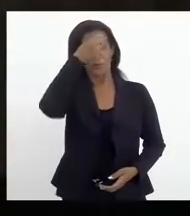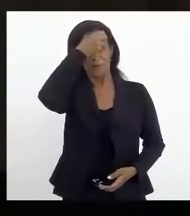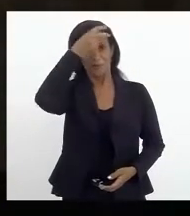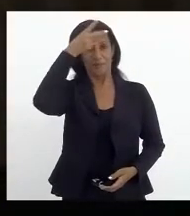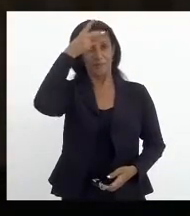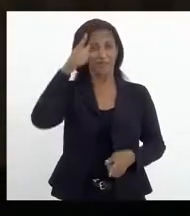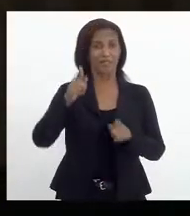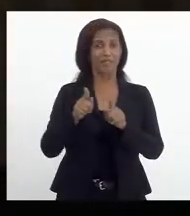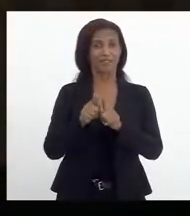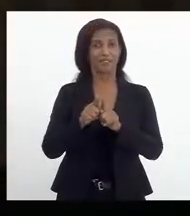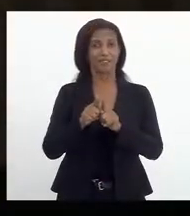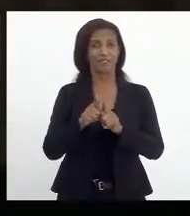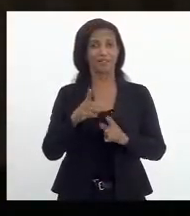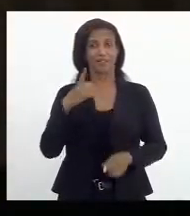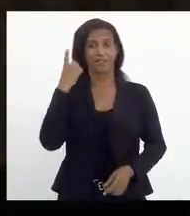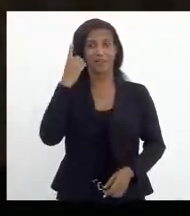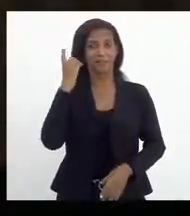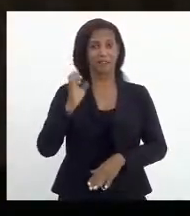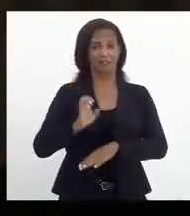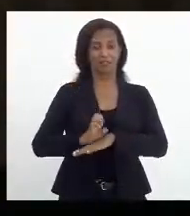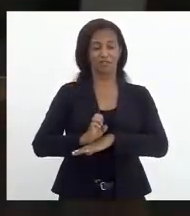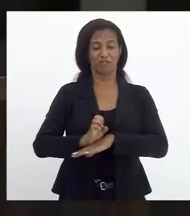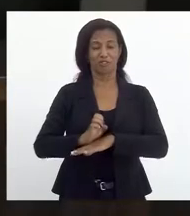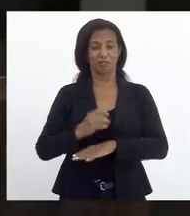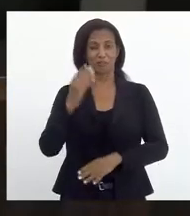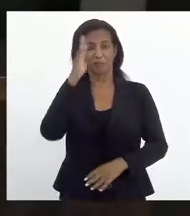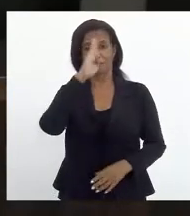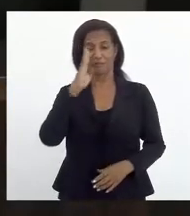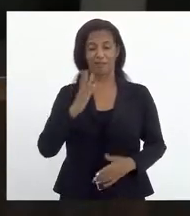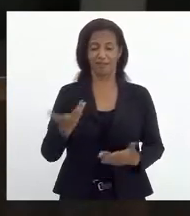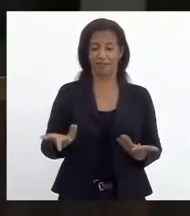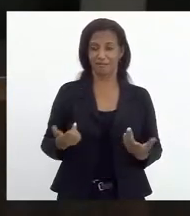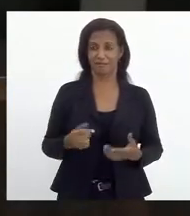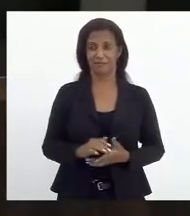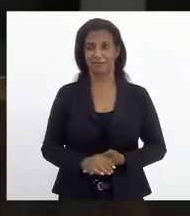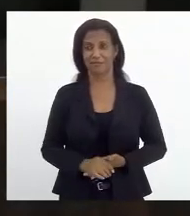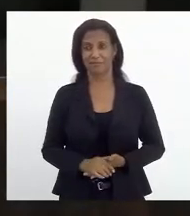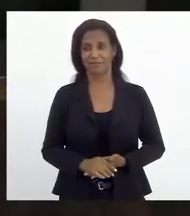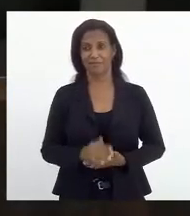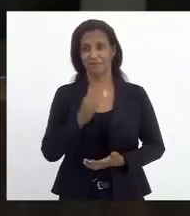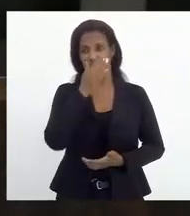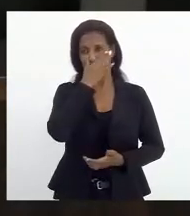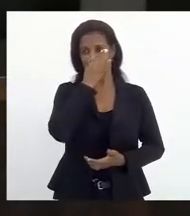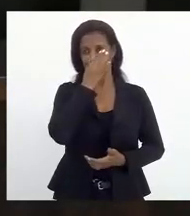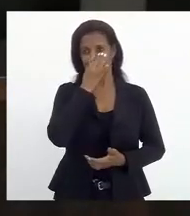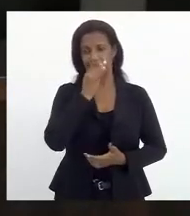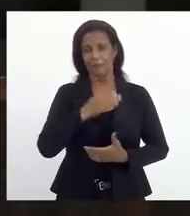deputado estadual do Brasil. Muito obrigado. Deputado Luiz Pela Paulo.